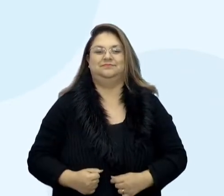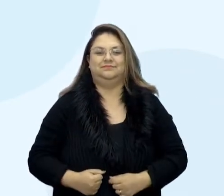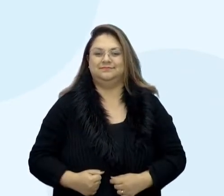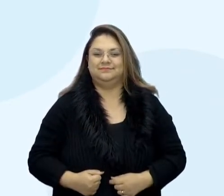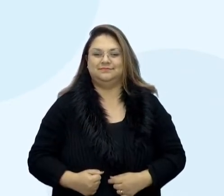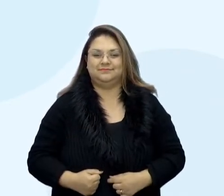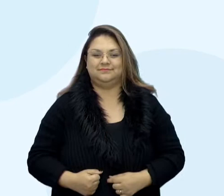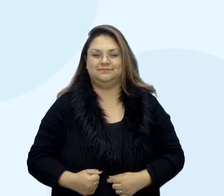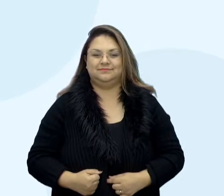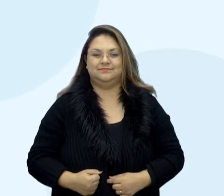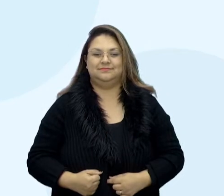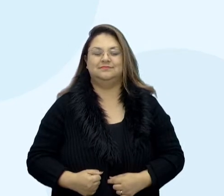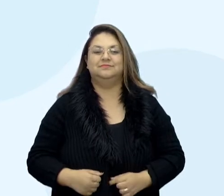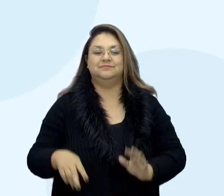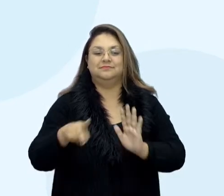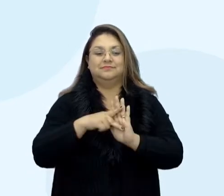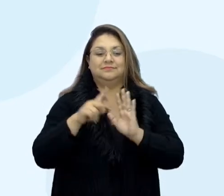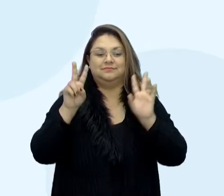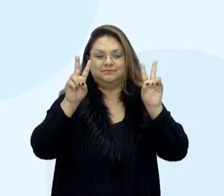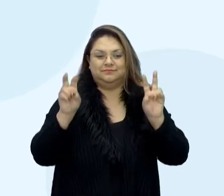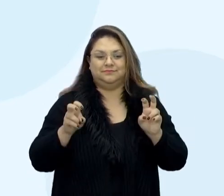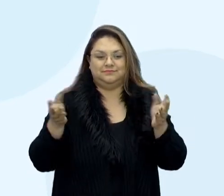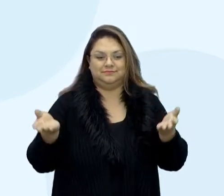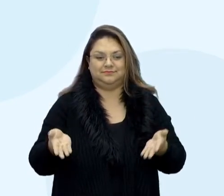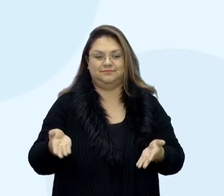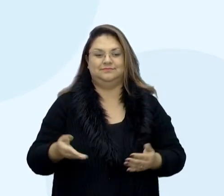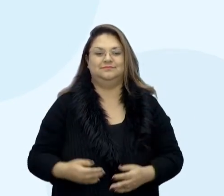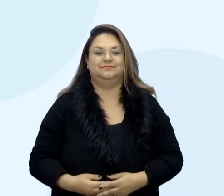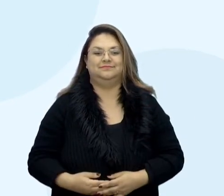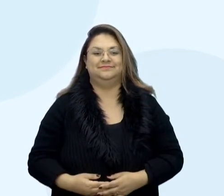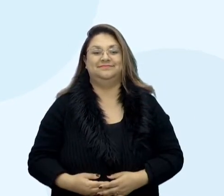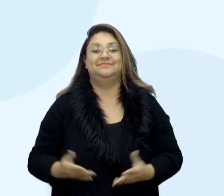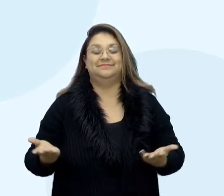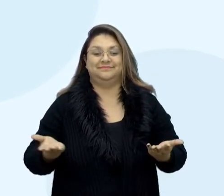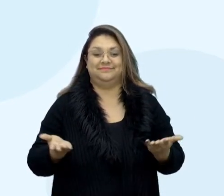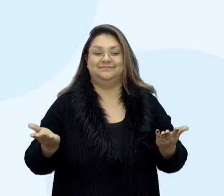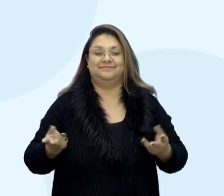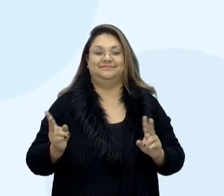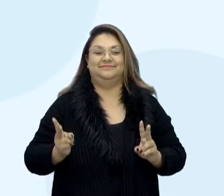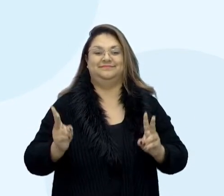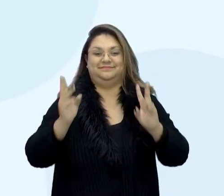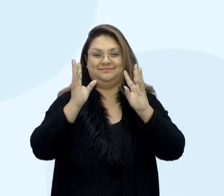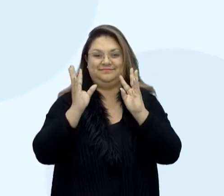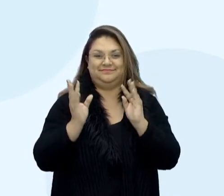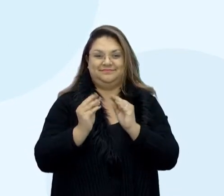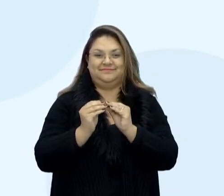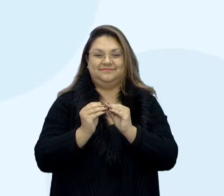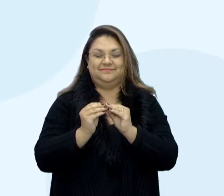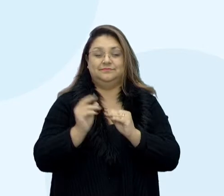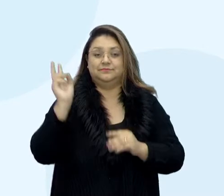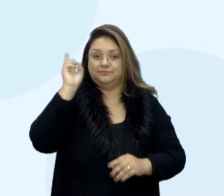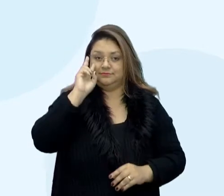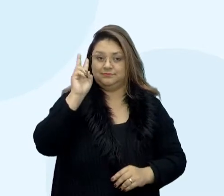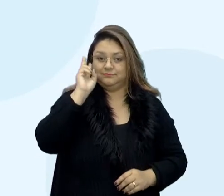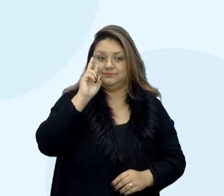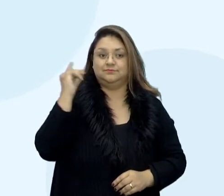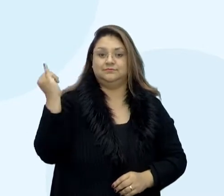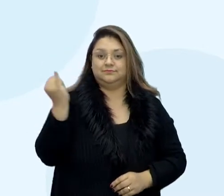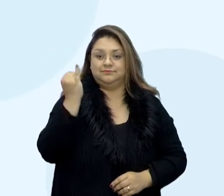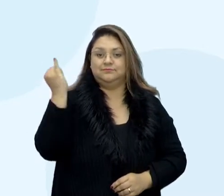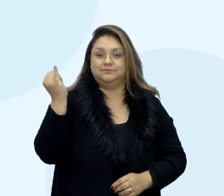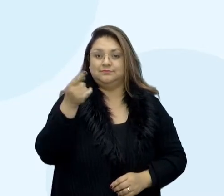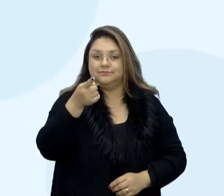do componente. E, sem mais delongas, né? Eu sempre aí ressalto a importância